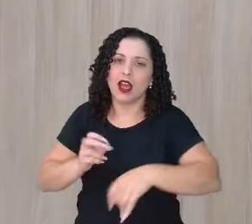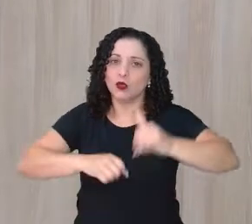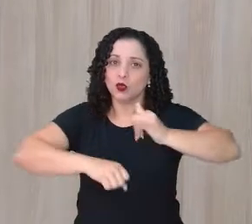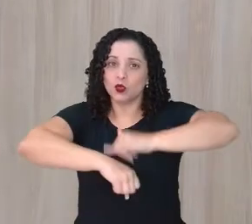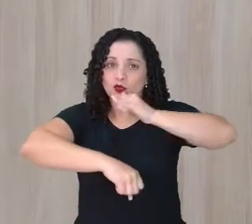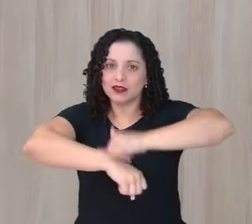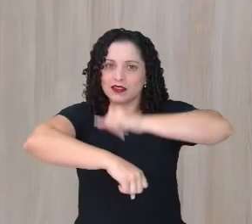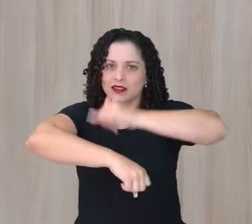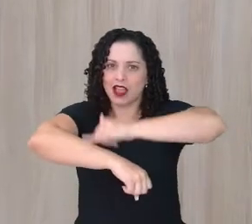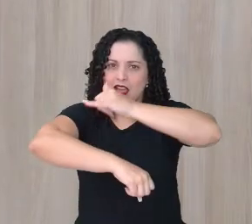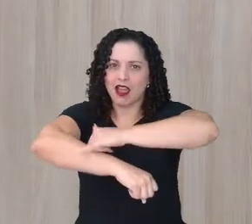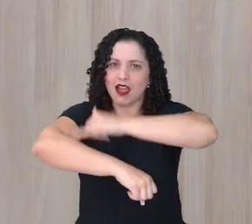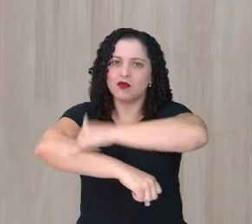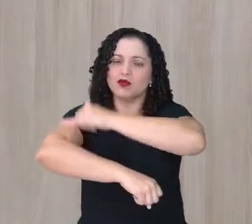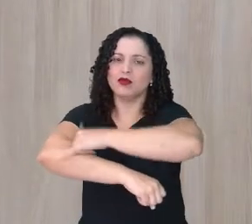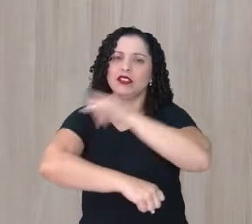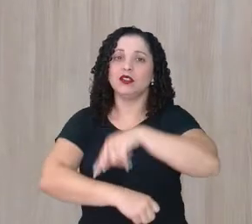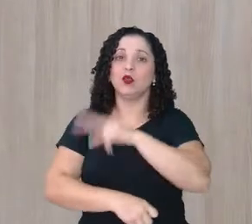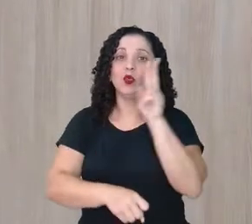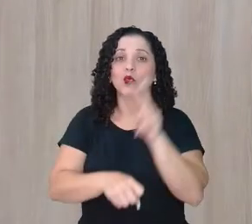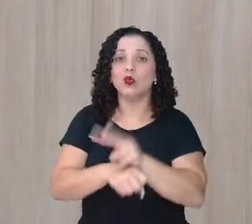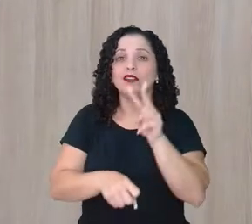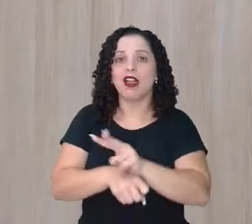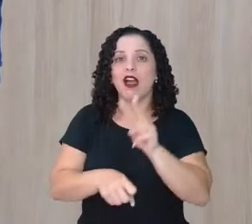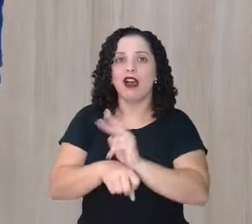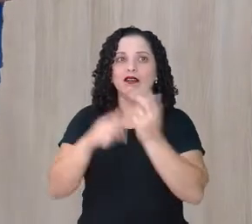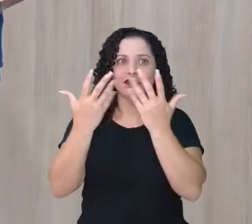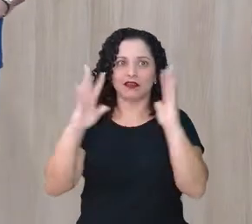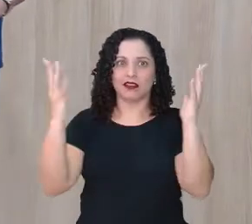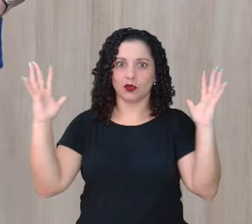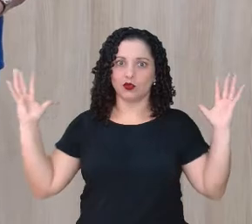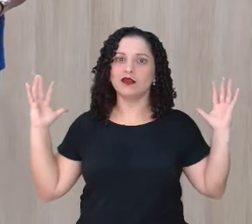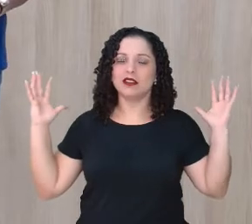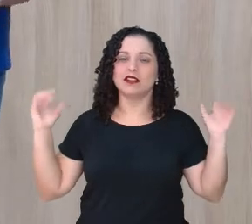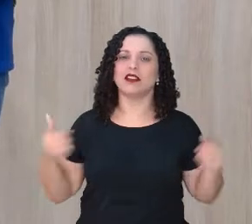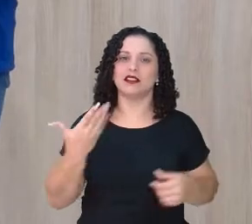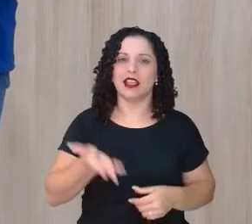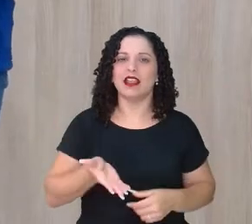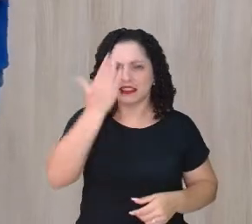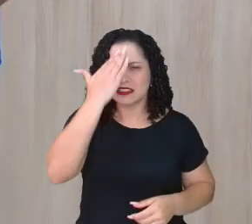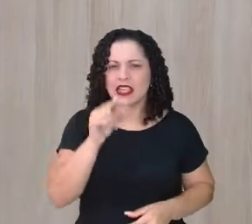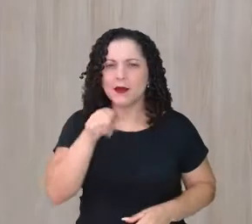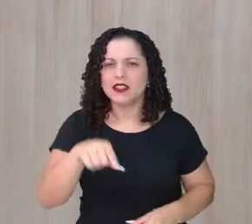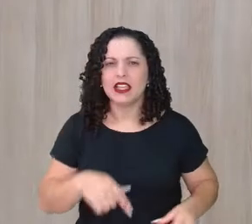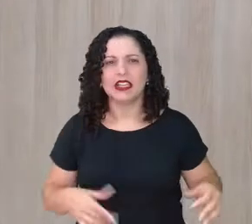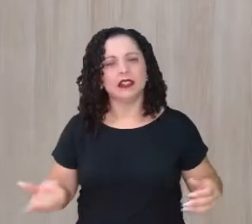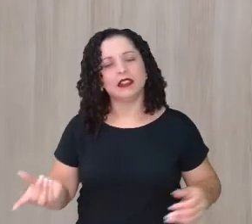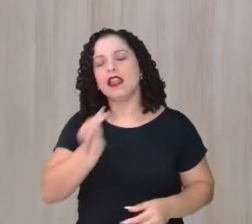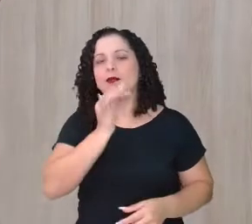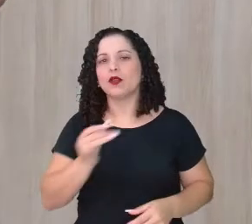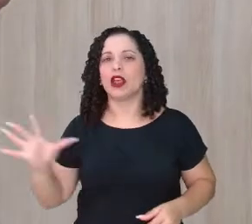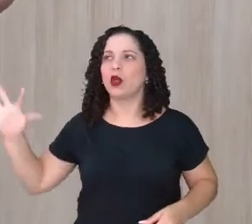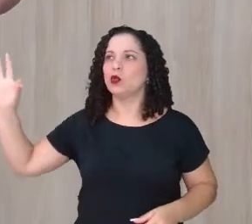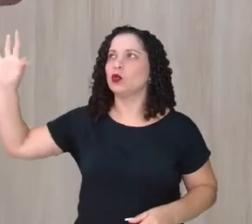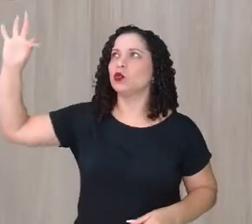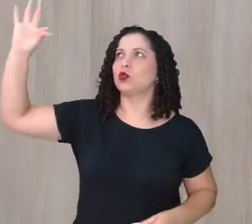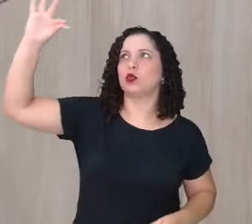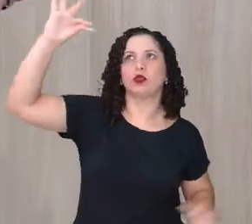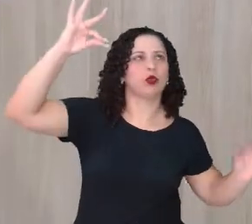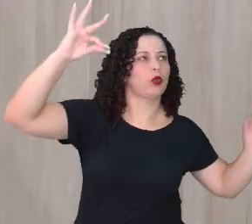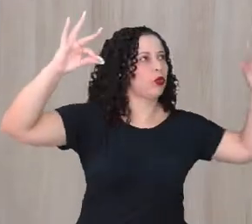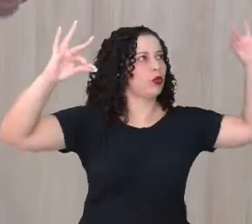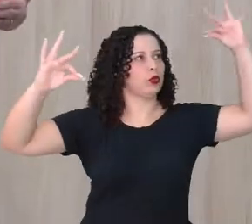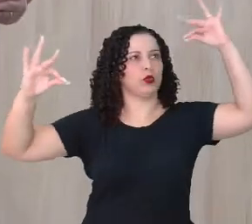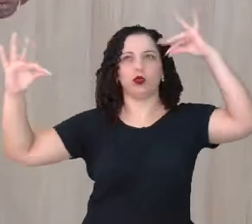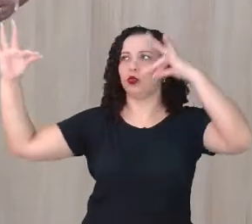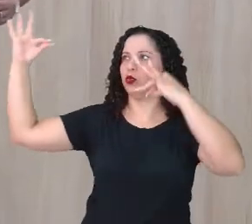são os inseticidas naturais. Sabia que ele come uma grande quantidade de muriçoca? Aquela mesmo que pode, à noite, né, para o nosso